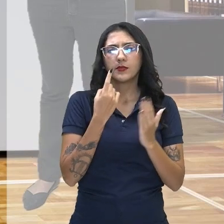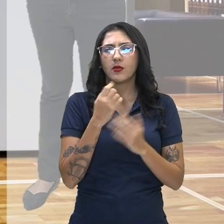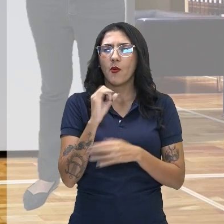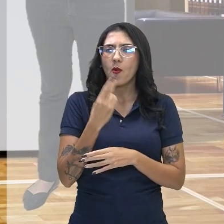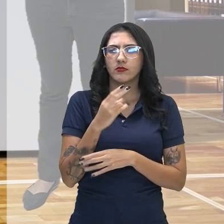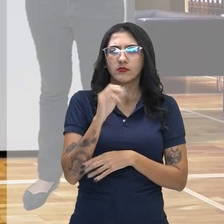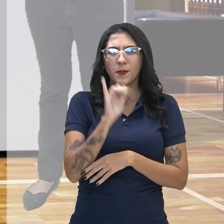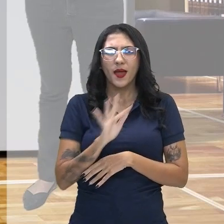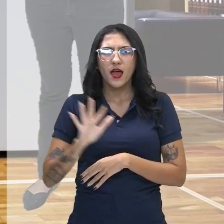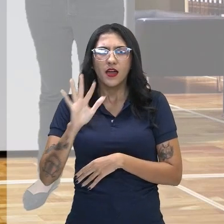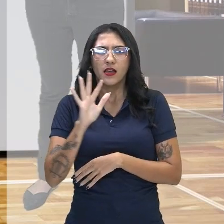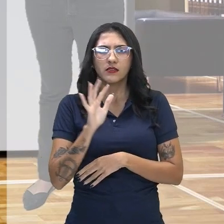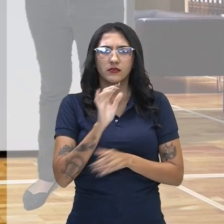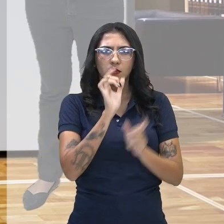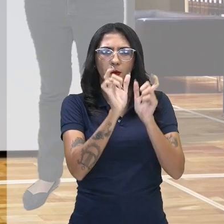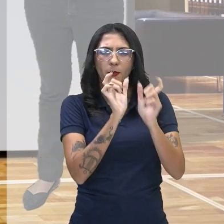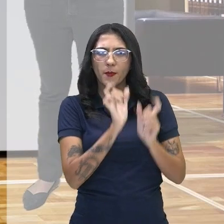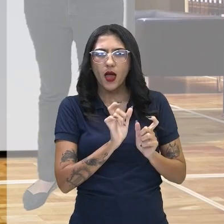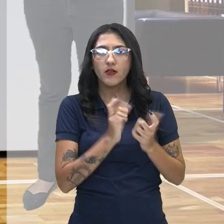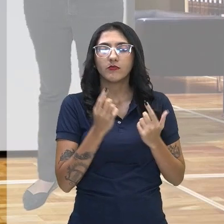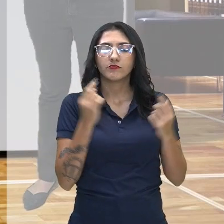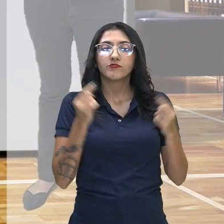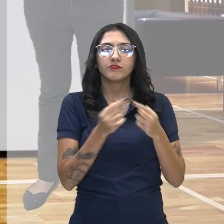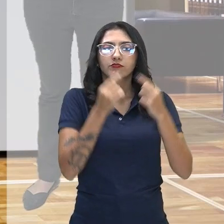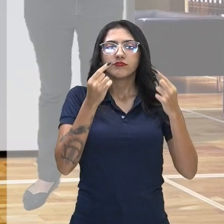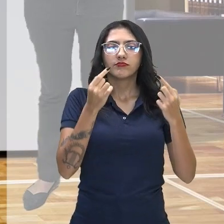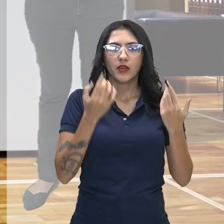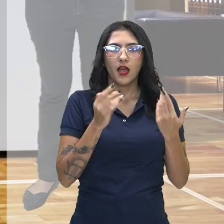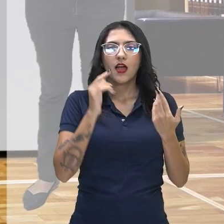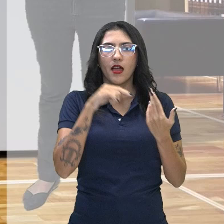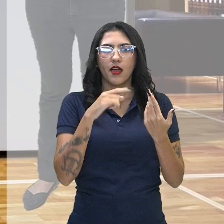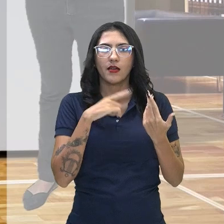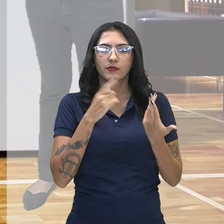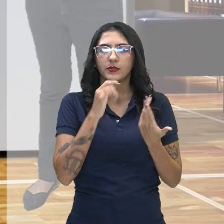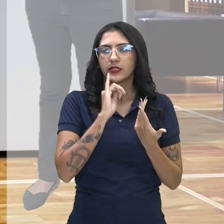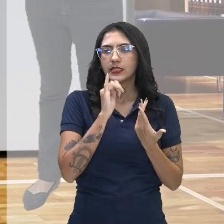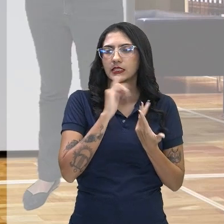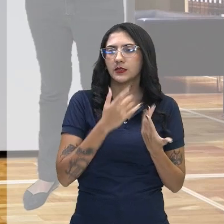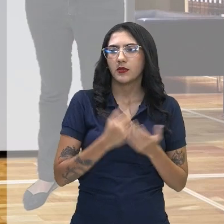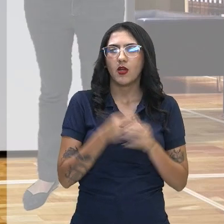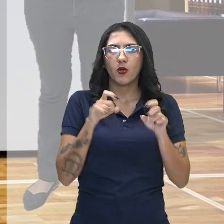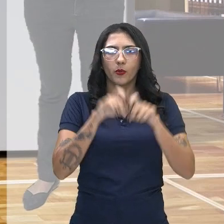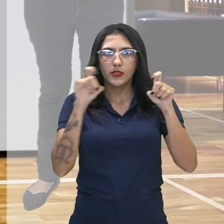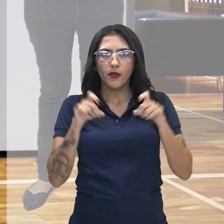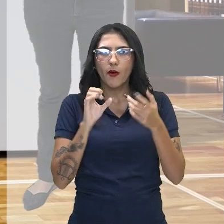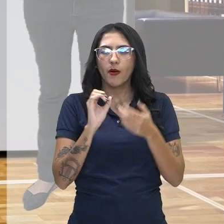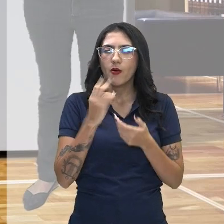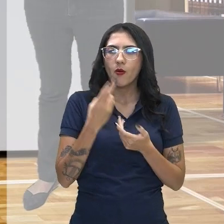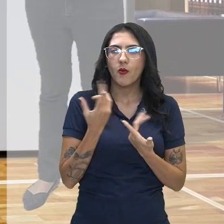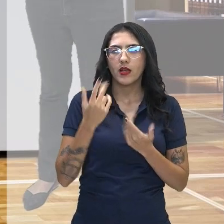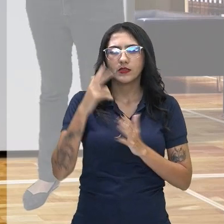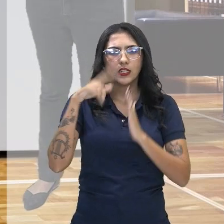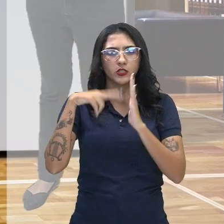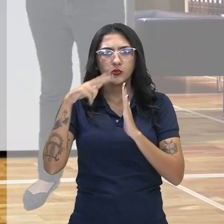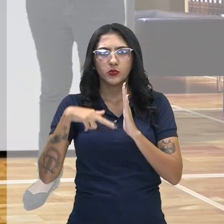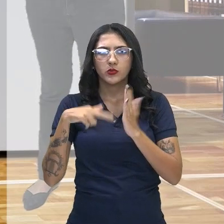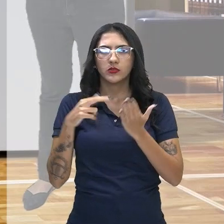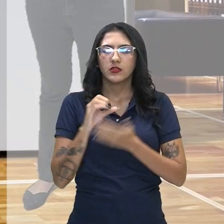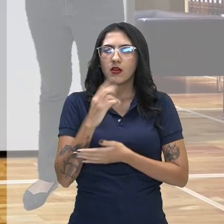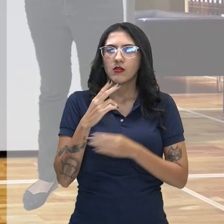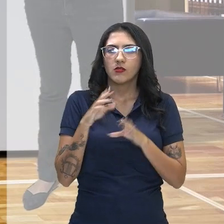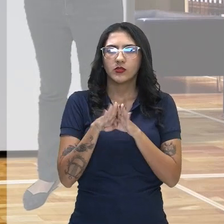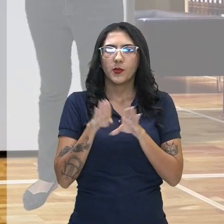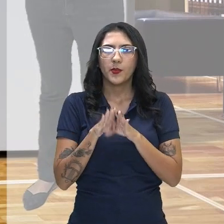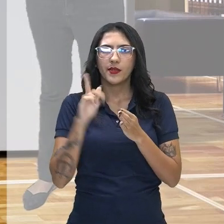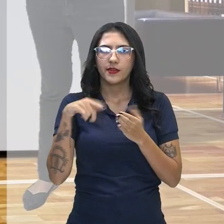uma palavra, digo, ok, então esse texto é sobre computador, esse texto é sobre leitura, esse texto é sobre